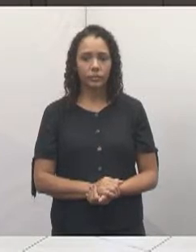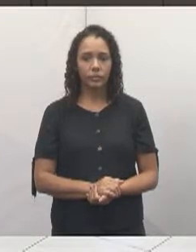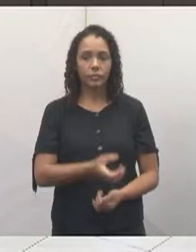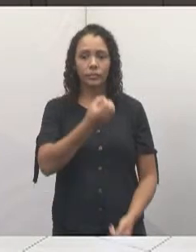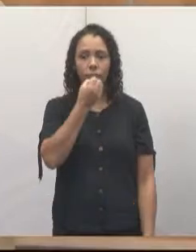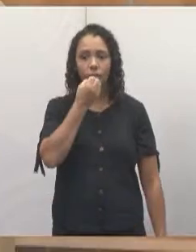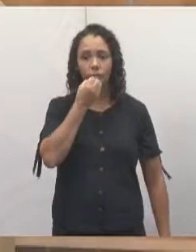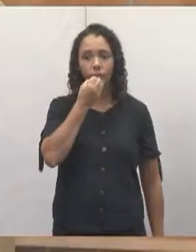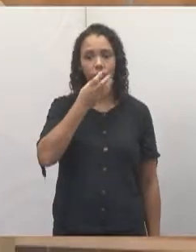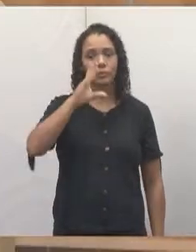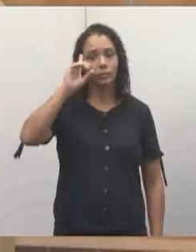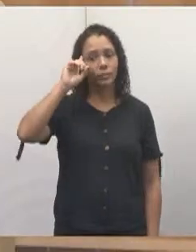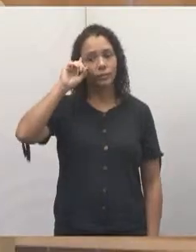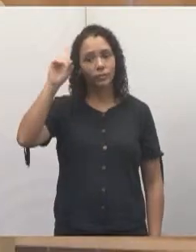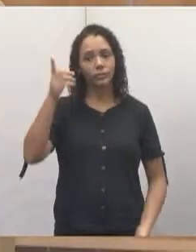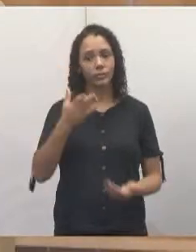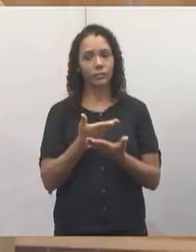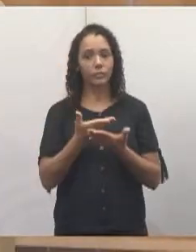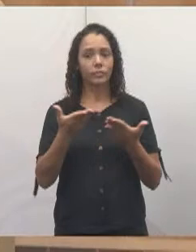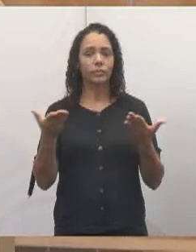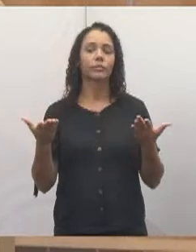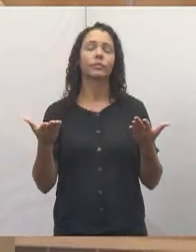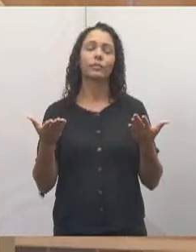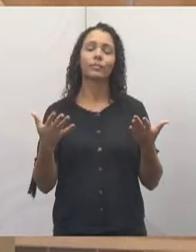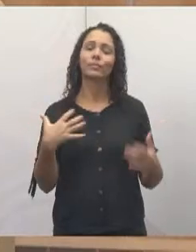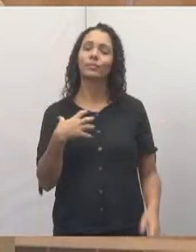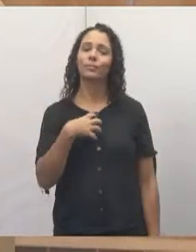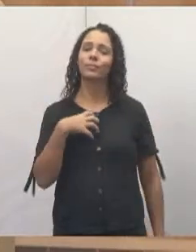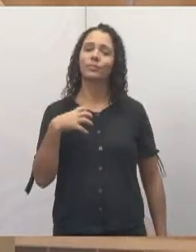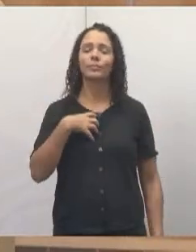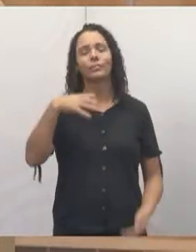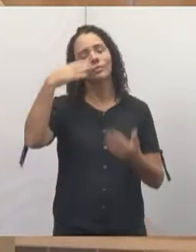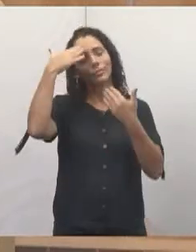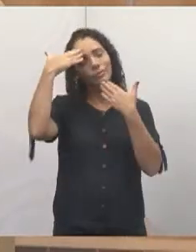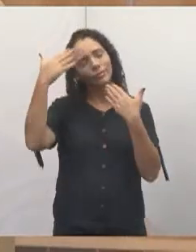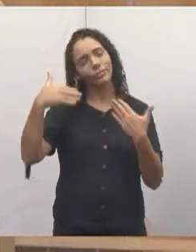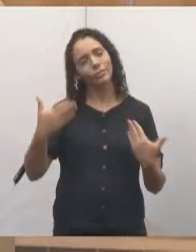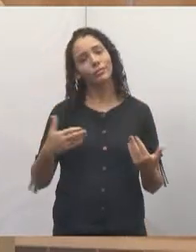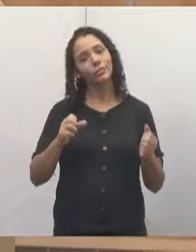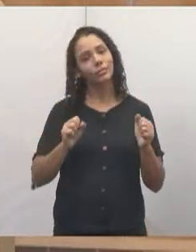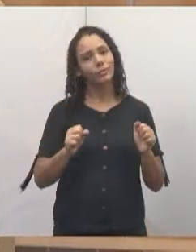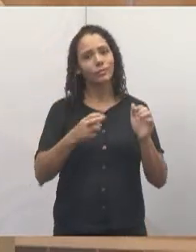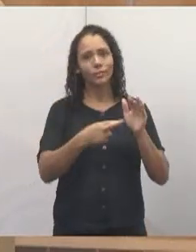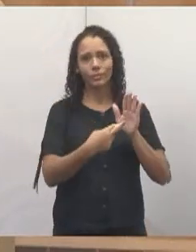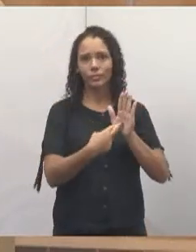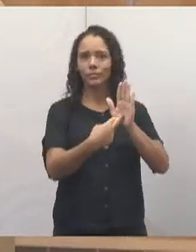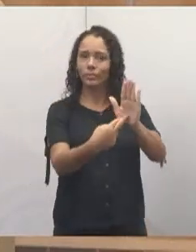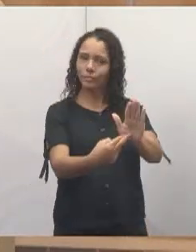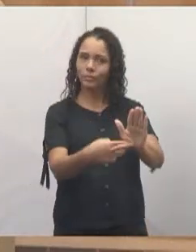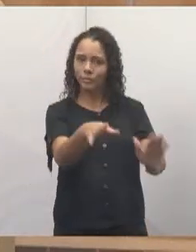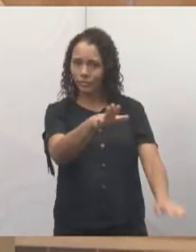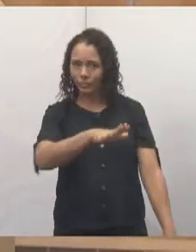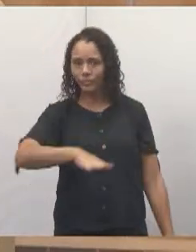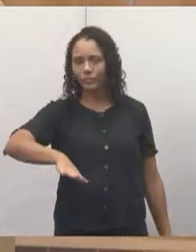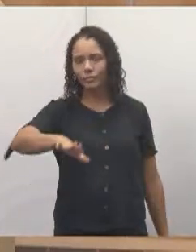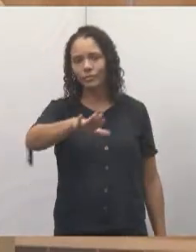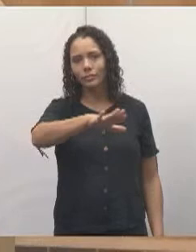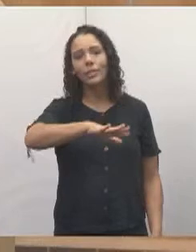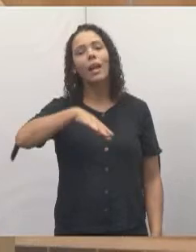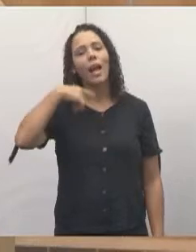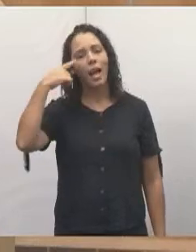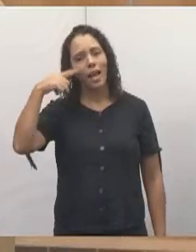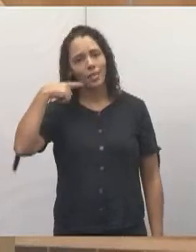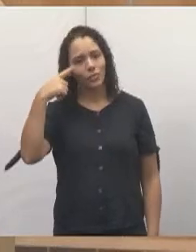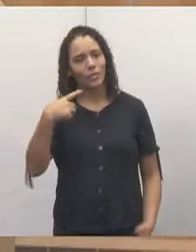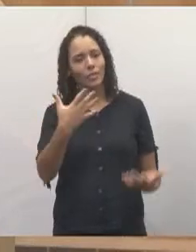Bom dia a todos. É uma grande honra estar representando os nossos colegas advogados homenageados nessa